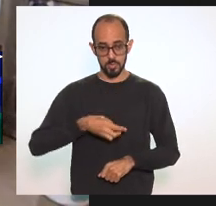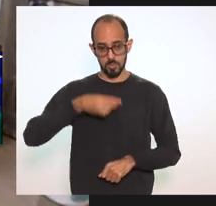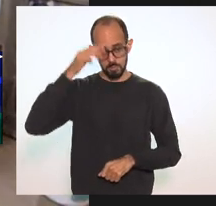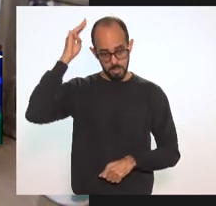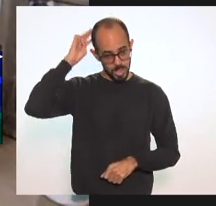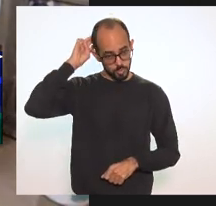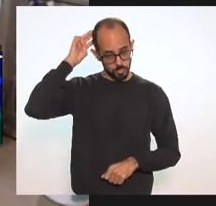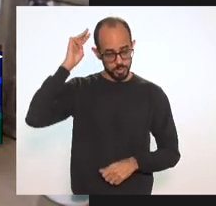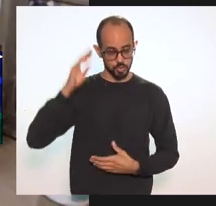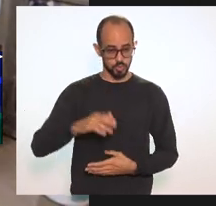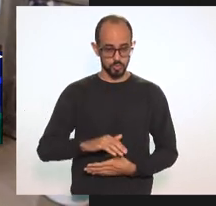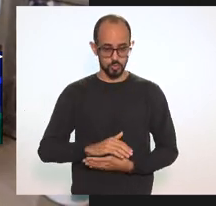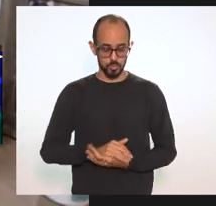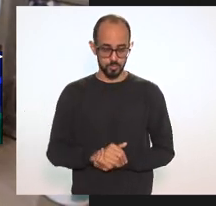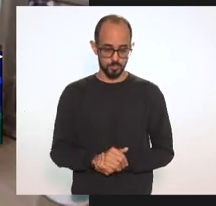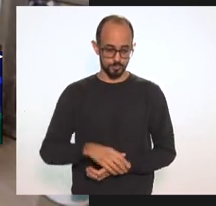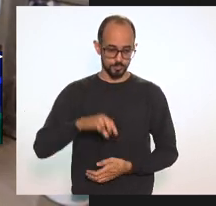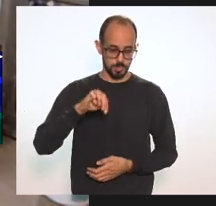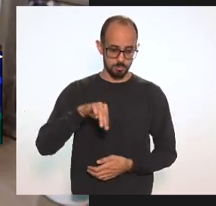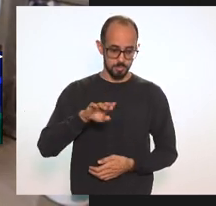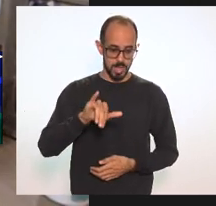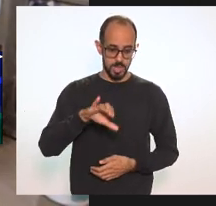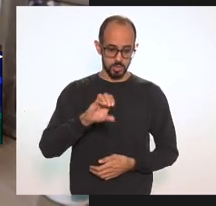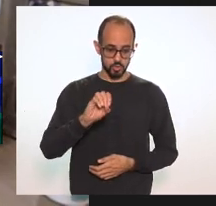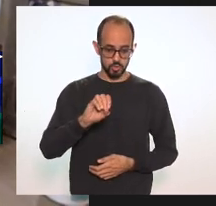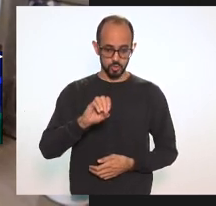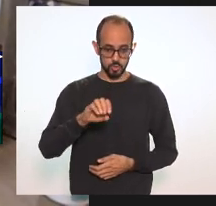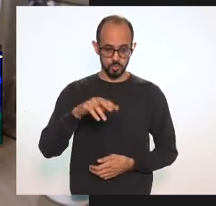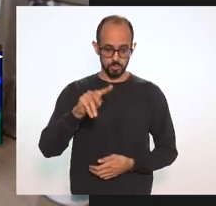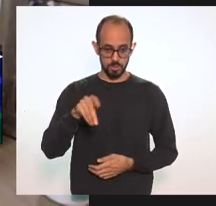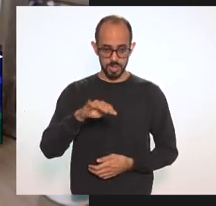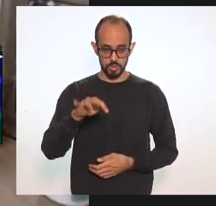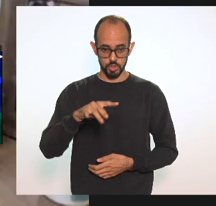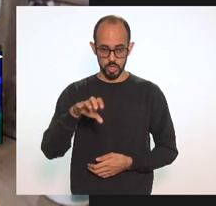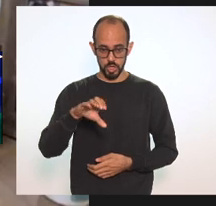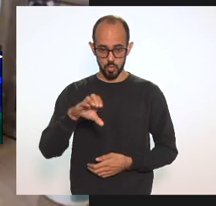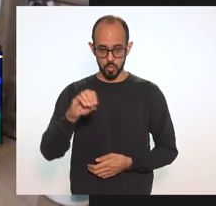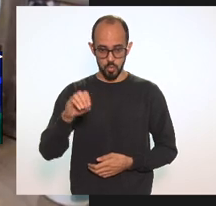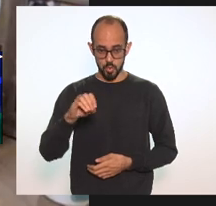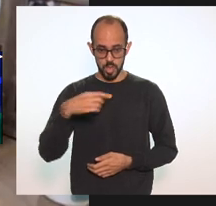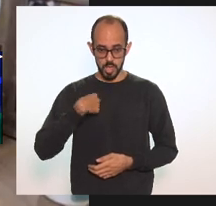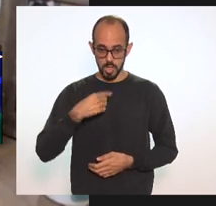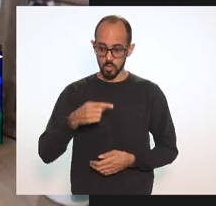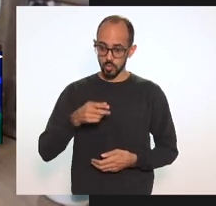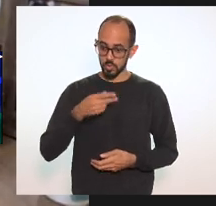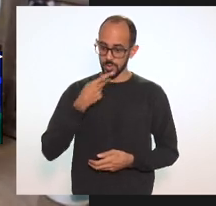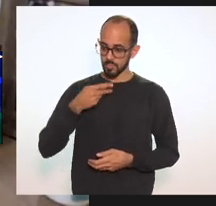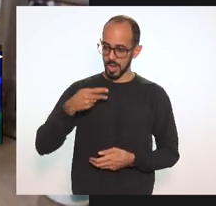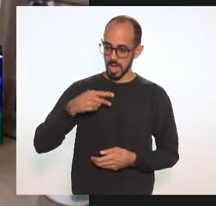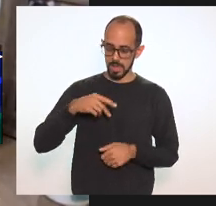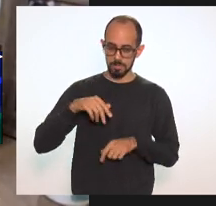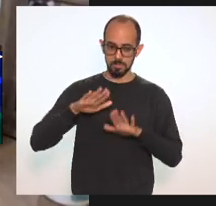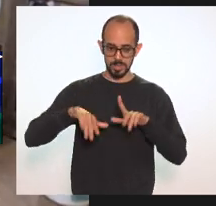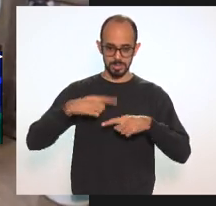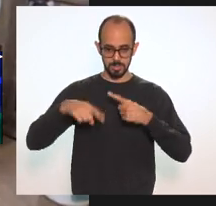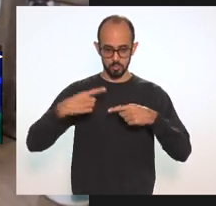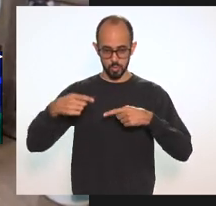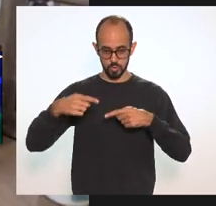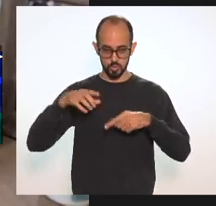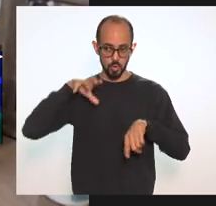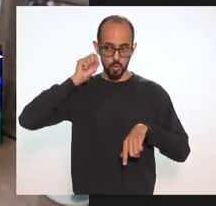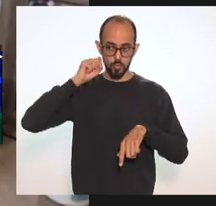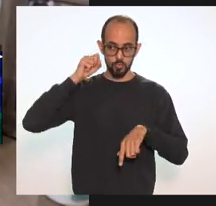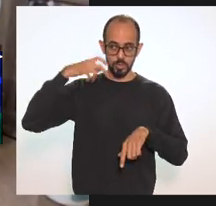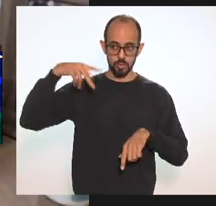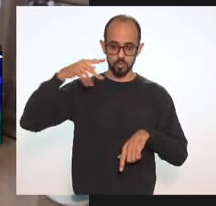ativo mas Pacheco eu iria me prolongar no meu discurso porém depois teu ouvido vossa